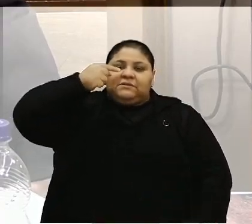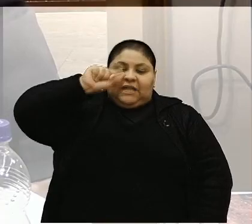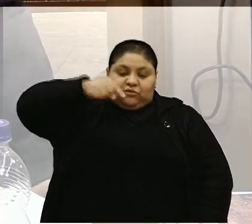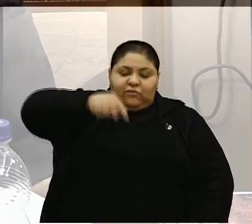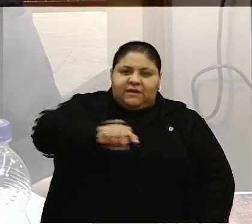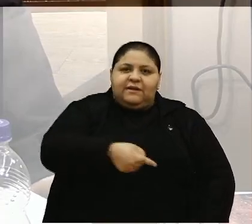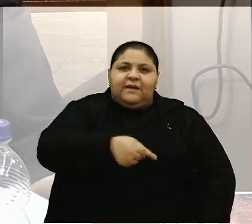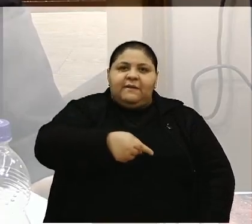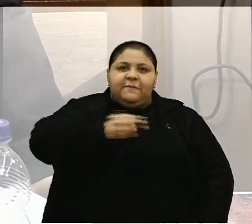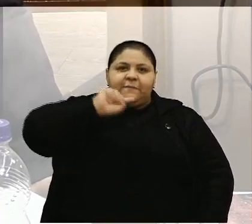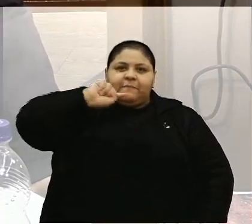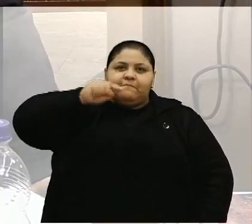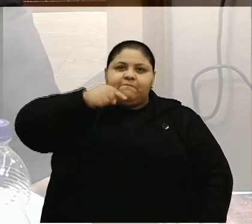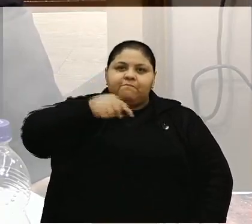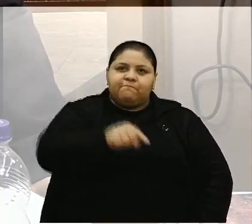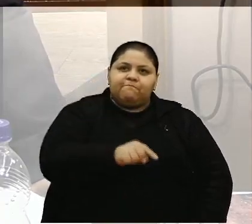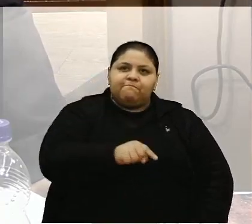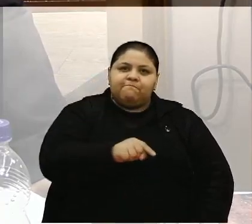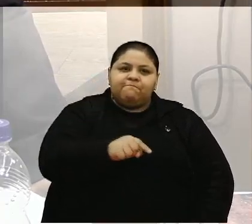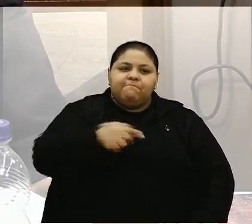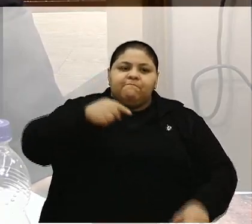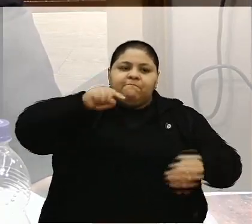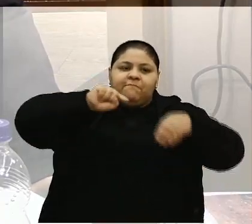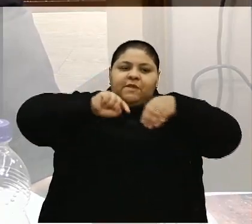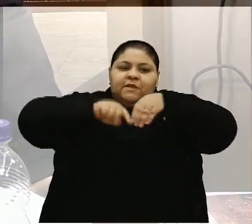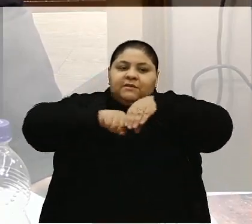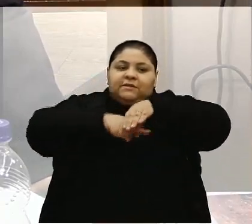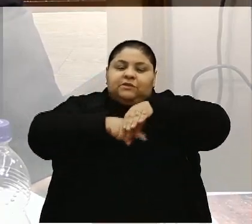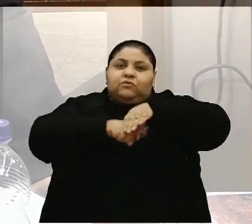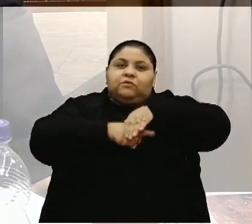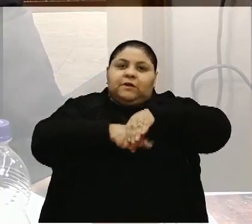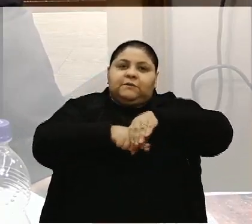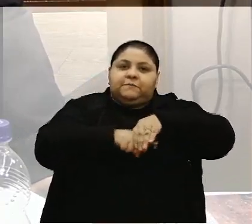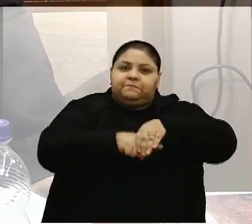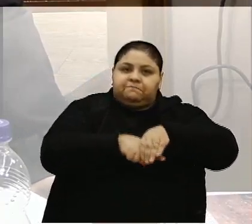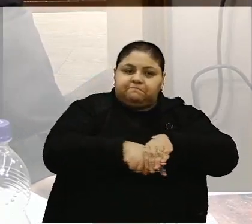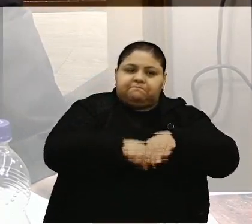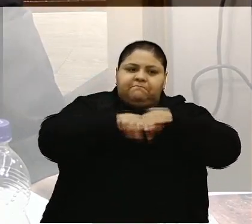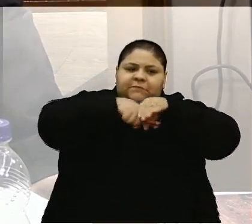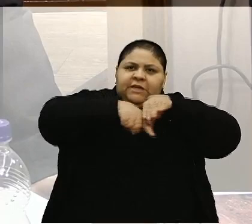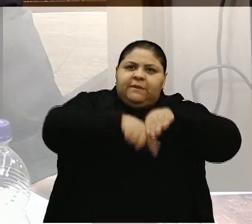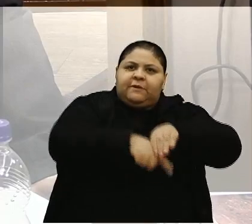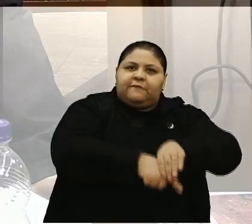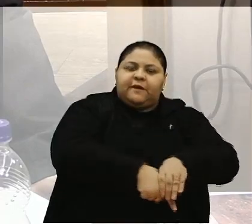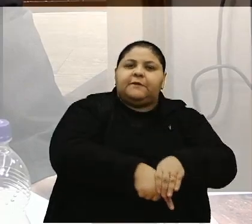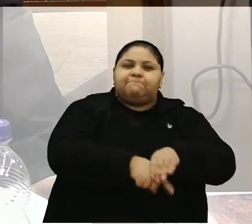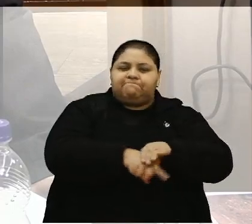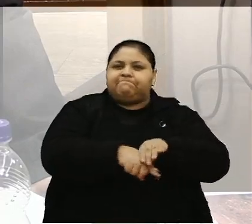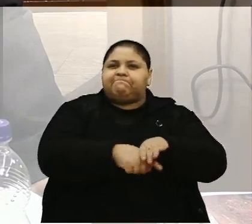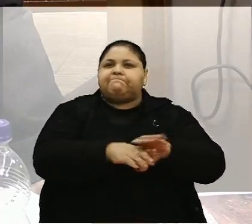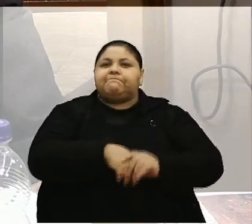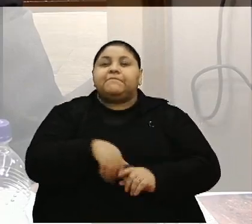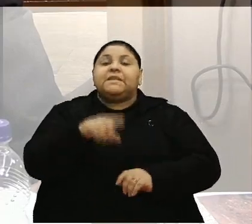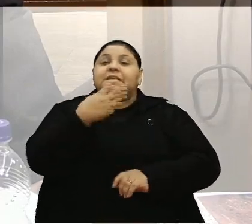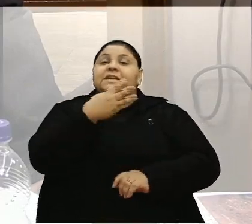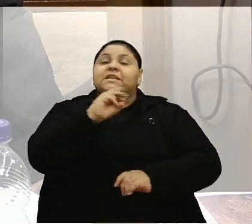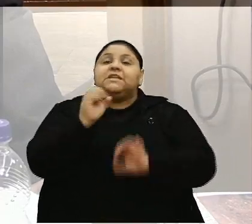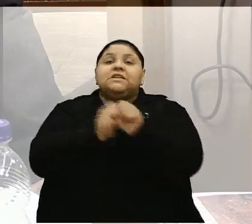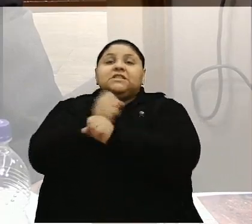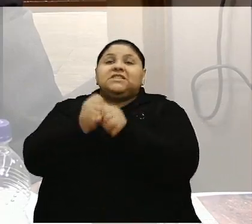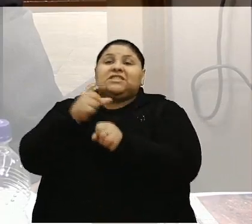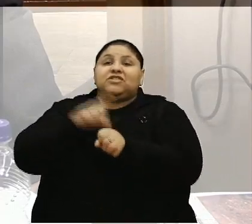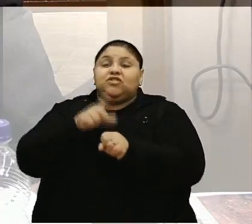se o prefeito não tivesse feito tantas obras na área central, vai no Sagrada Família. 30 anos que